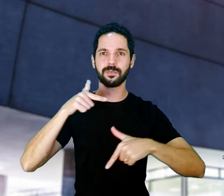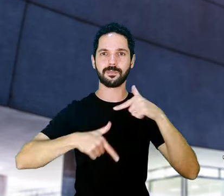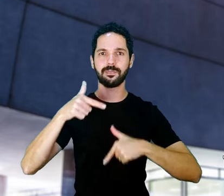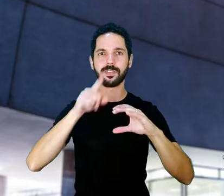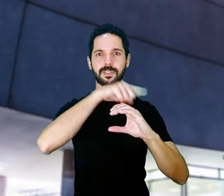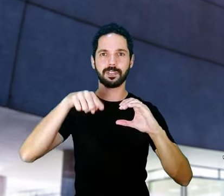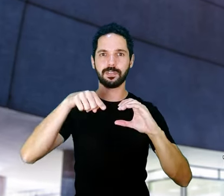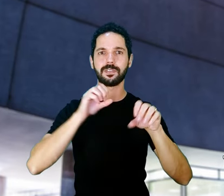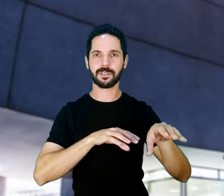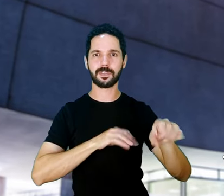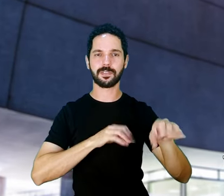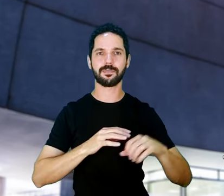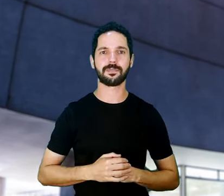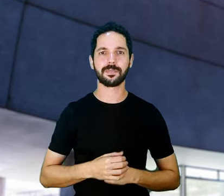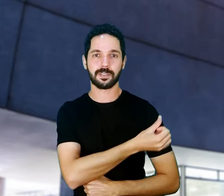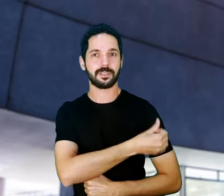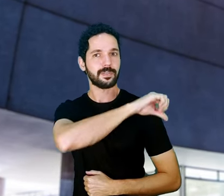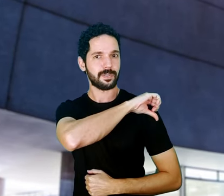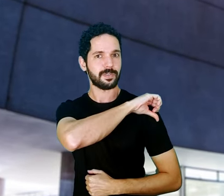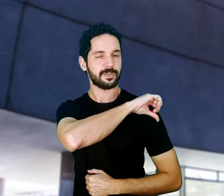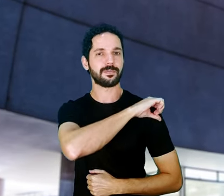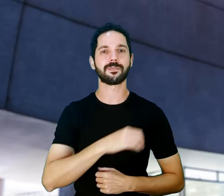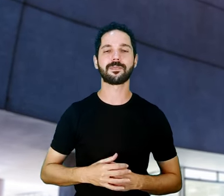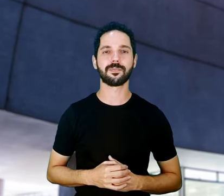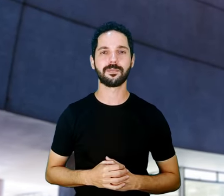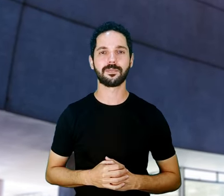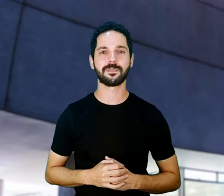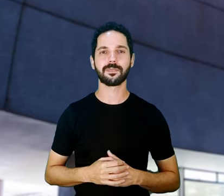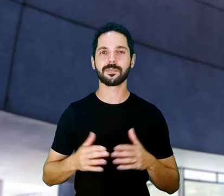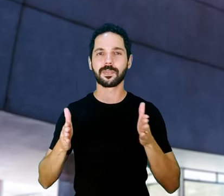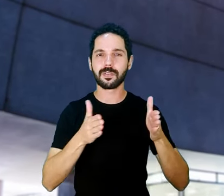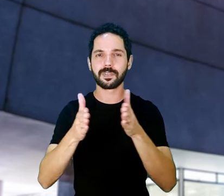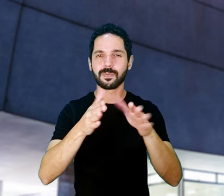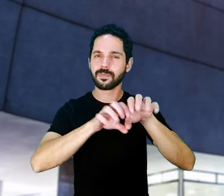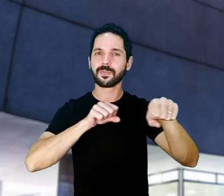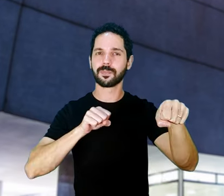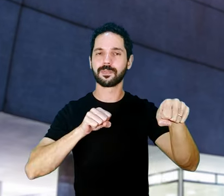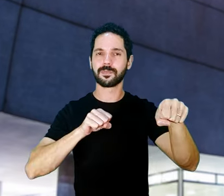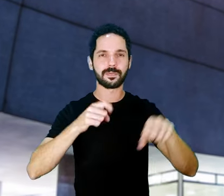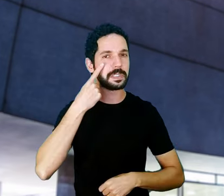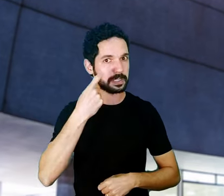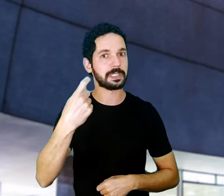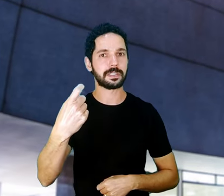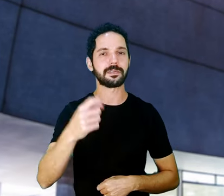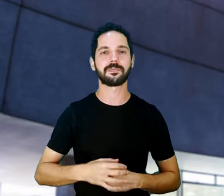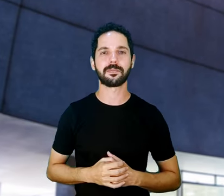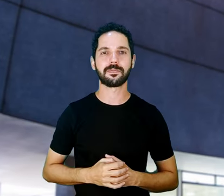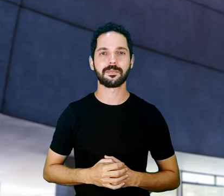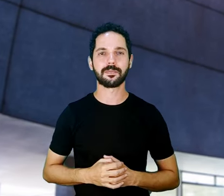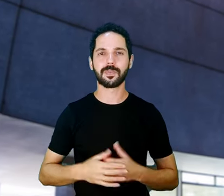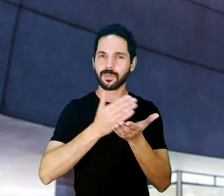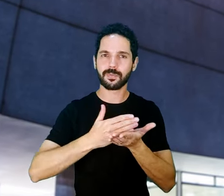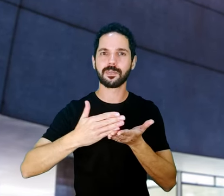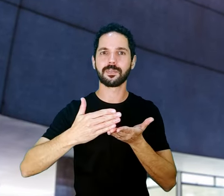para lecionar ciências nos anos finais do ensino fundamental e tem um percurso formativo bem